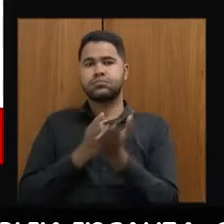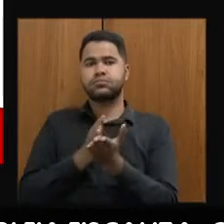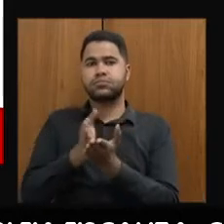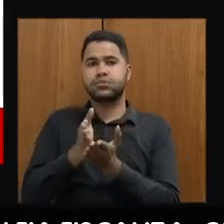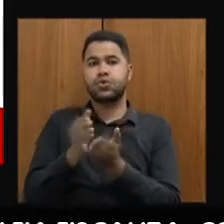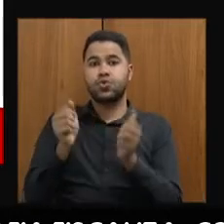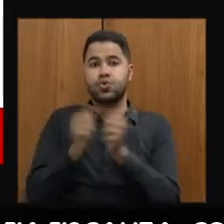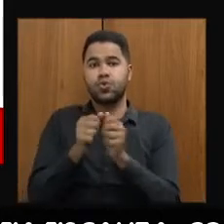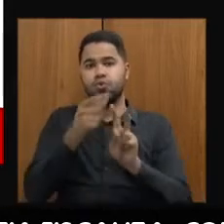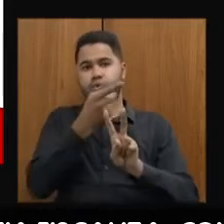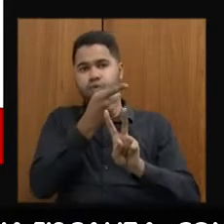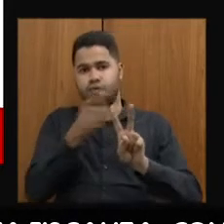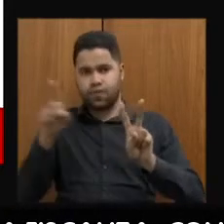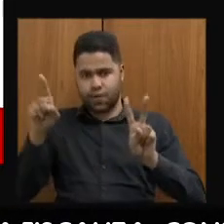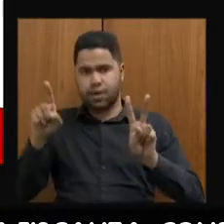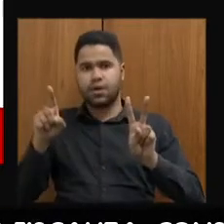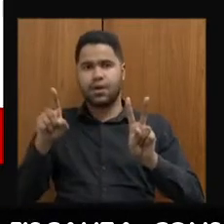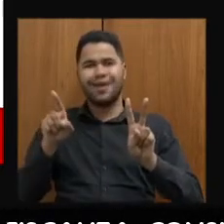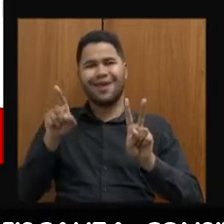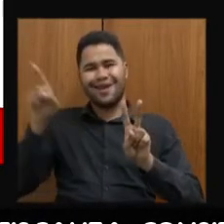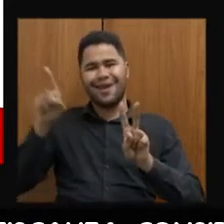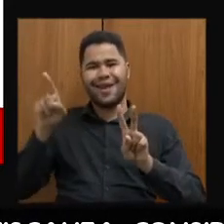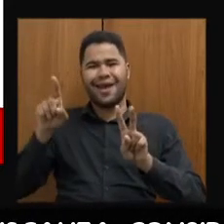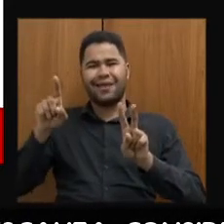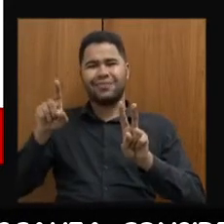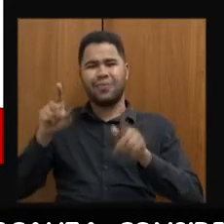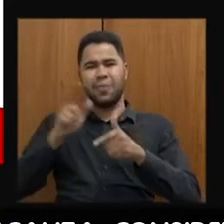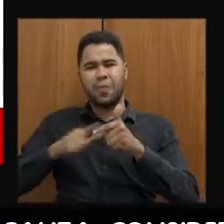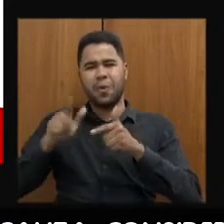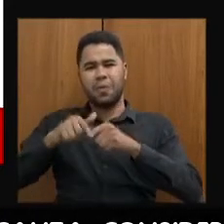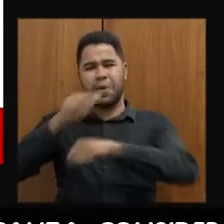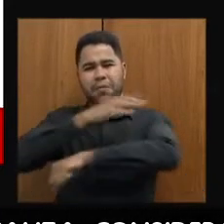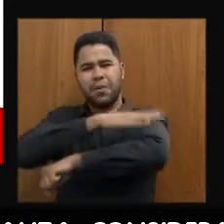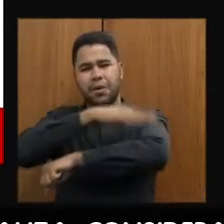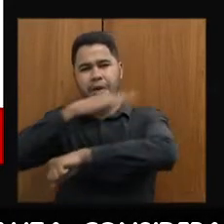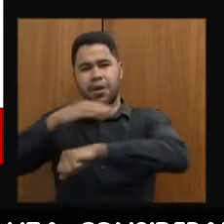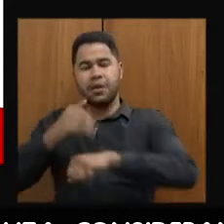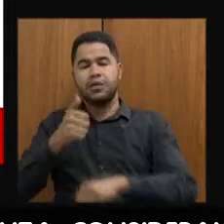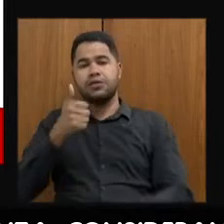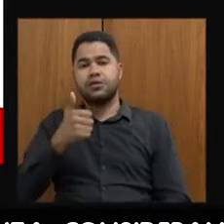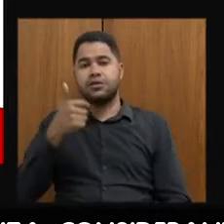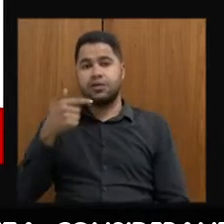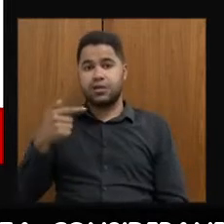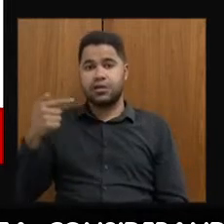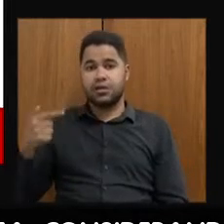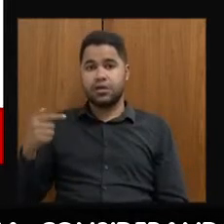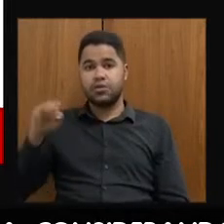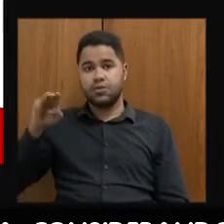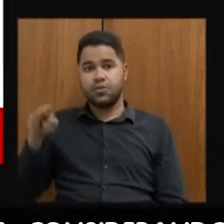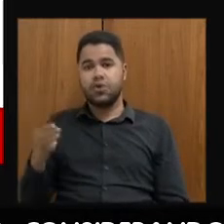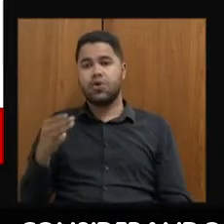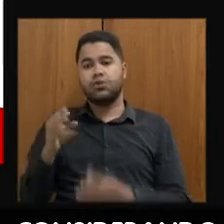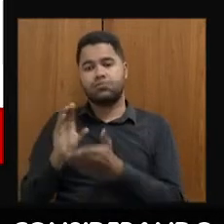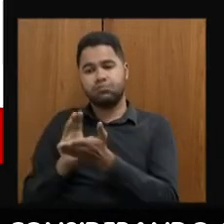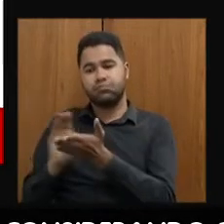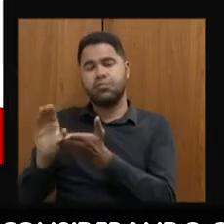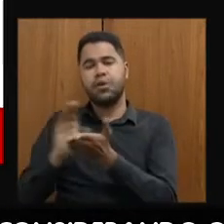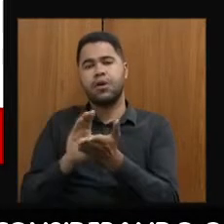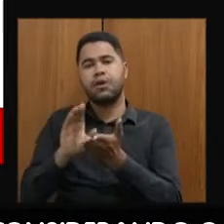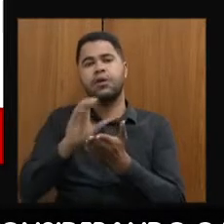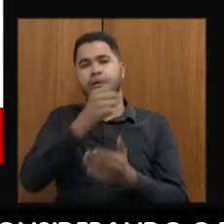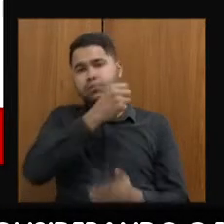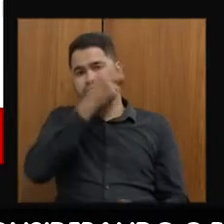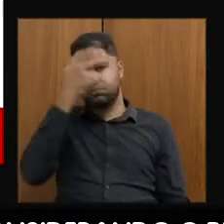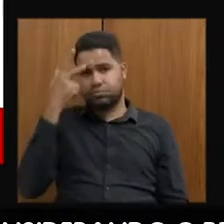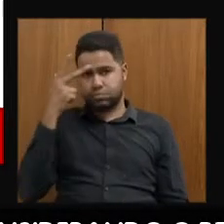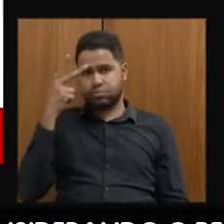aquavale referente a tragédia em Brumadinho 177 milhões que vão ser repassados às prefeituras de Belo Horizonte